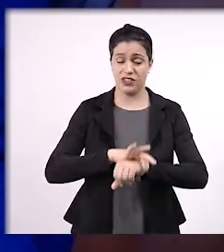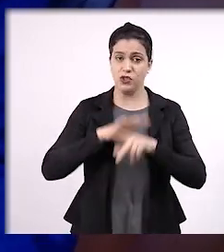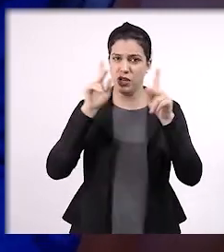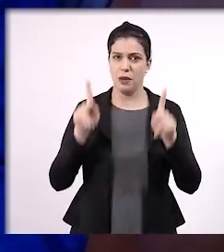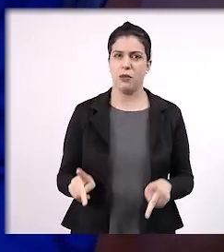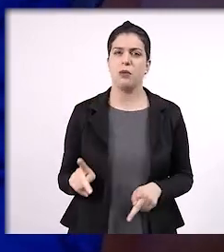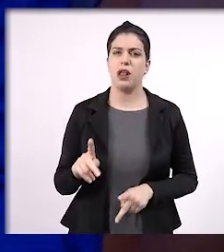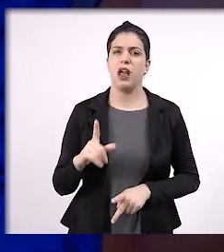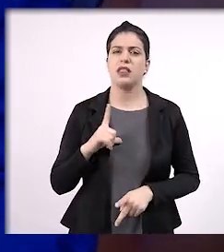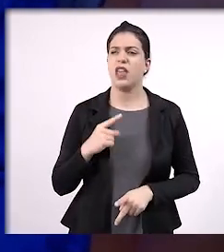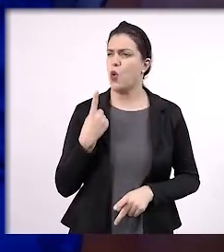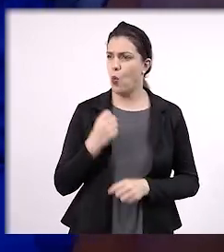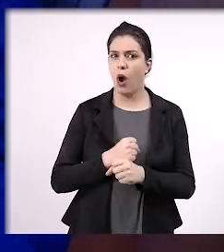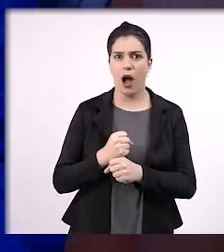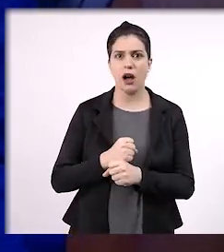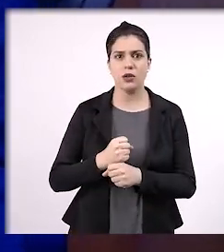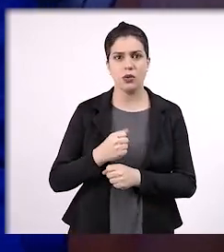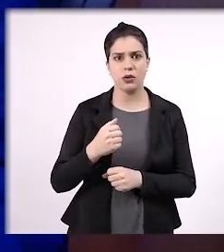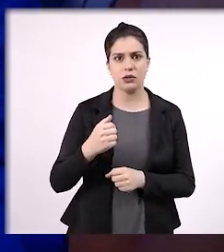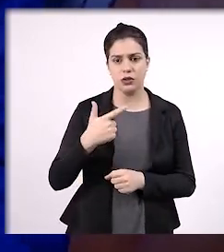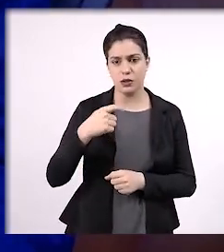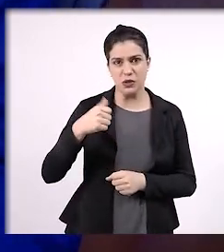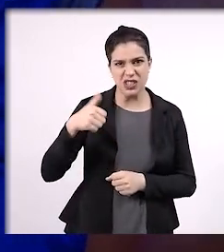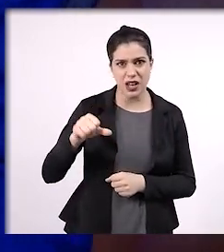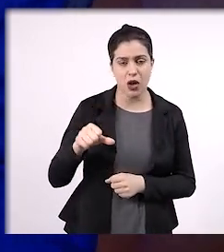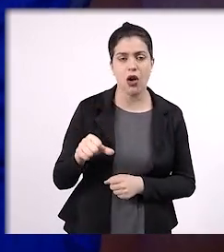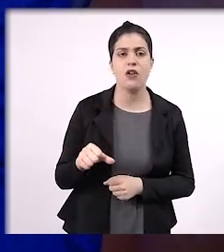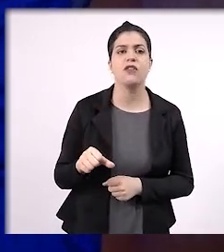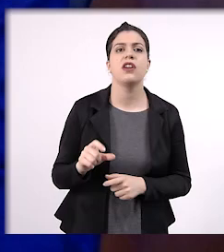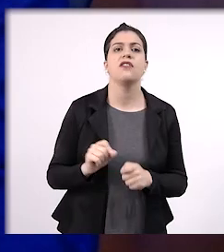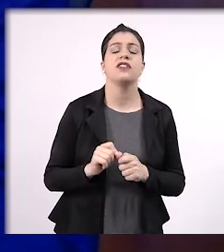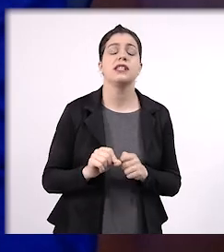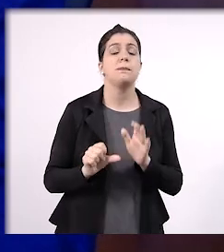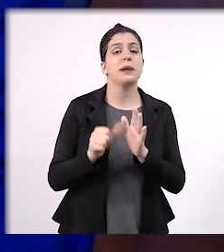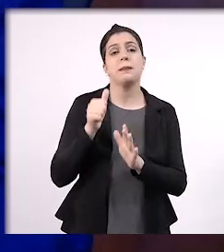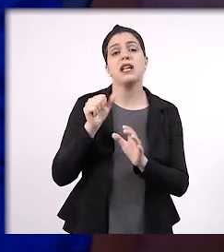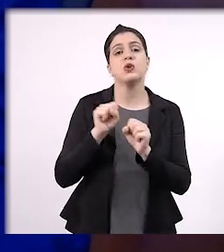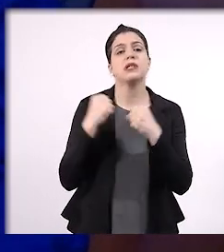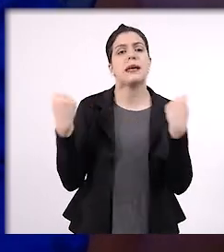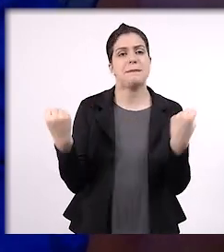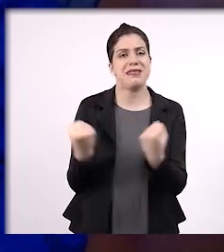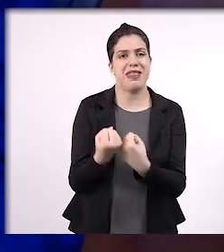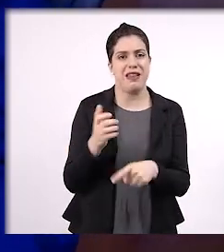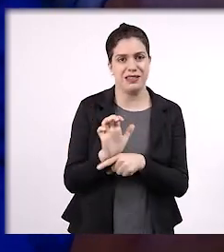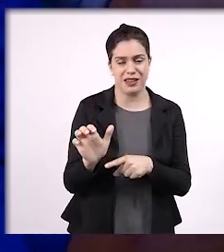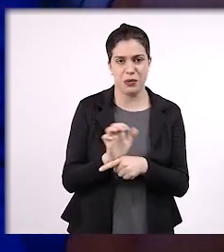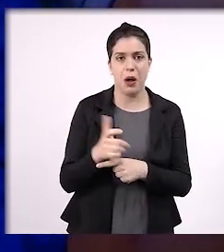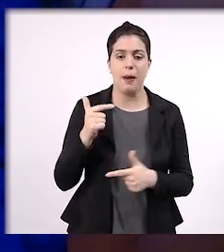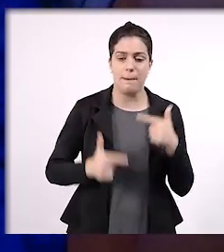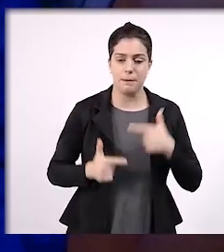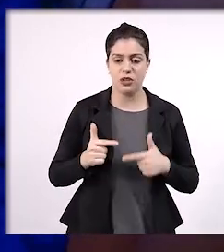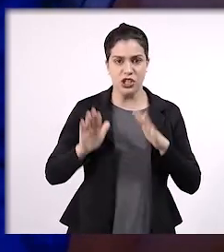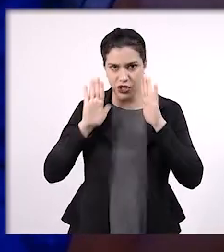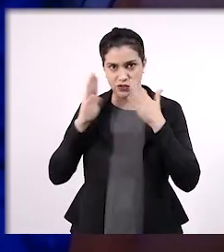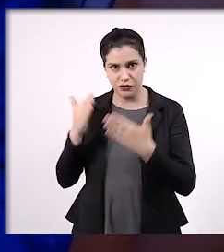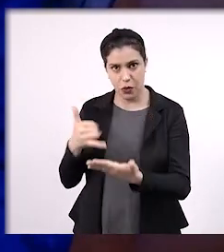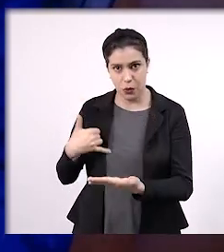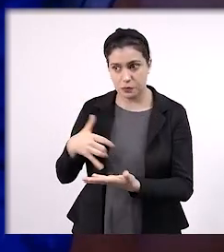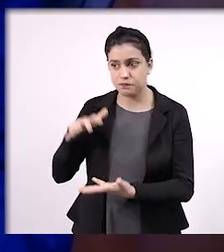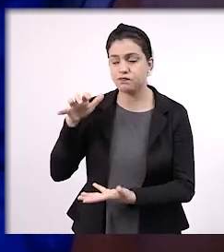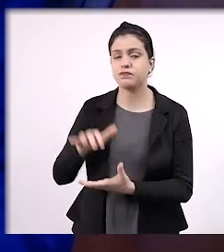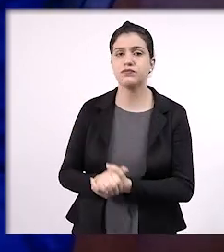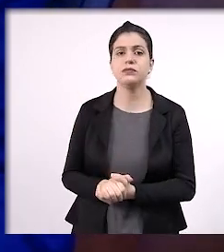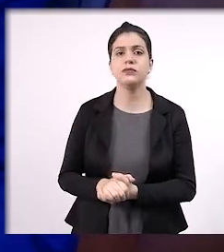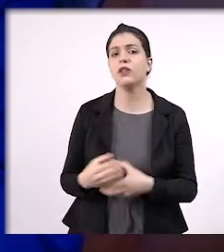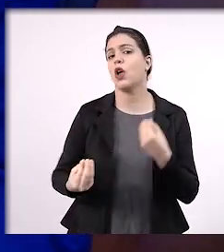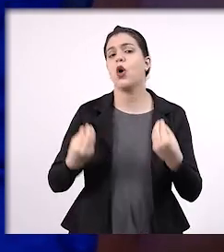participou? Essa lei tem 1 ano de existência. Em 2019, foi feito o primeiro seminário estadual de políticas para a população idosa. Qual